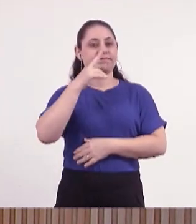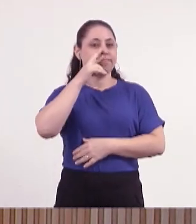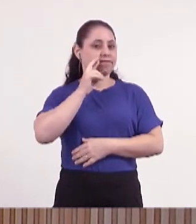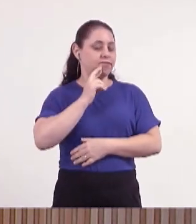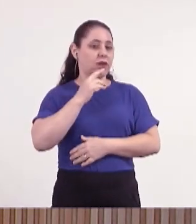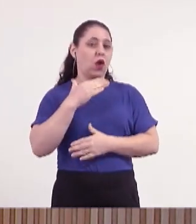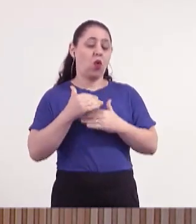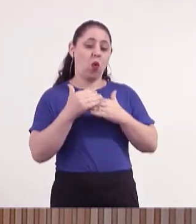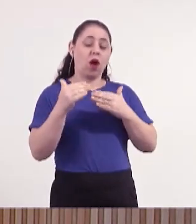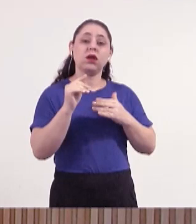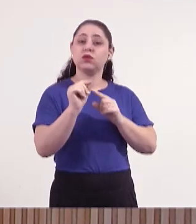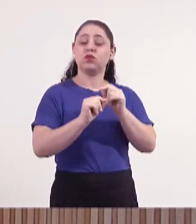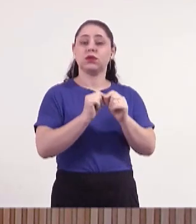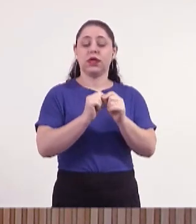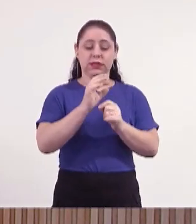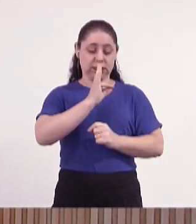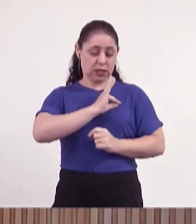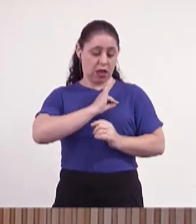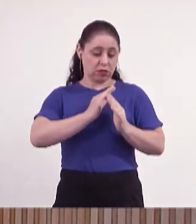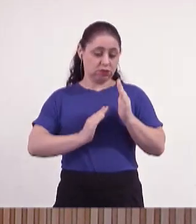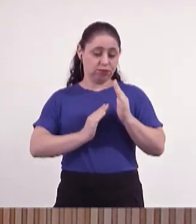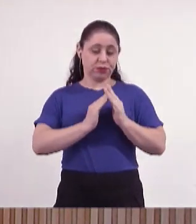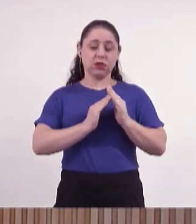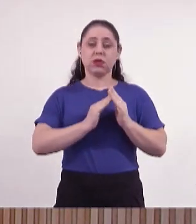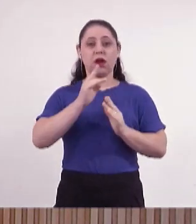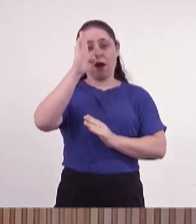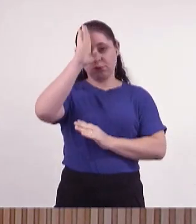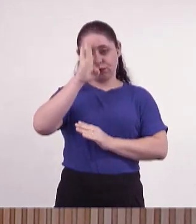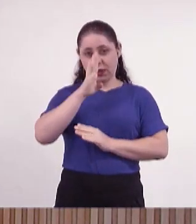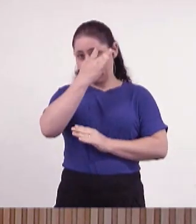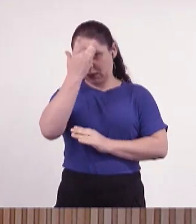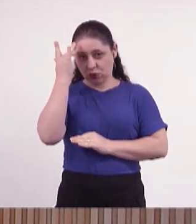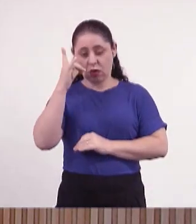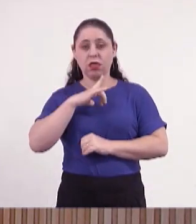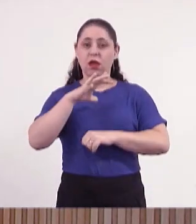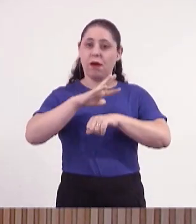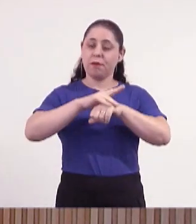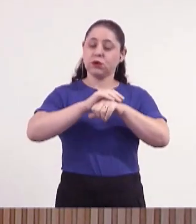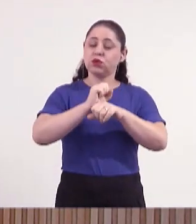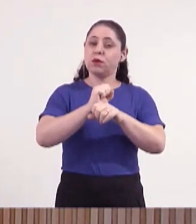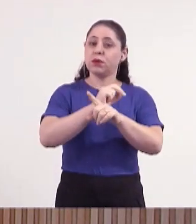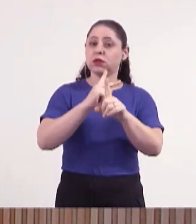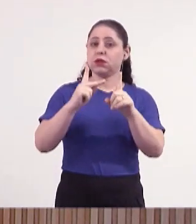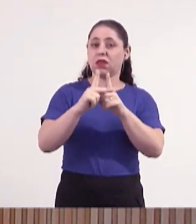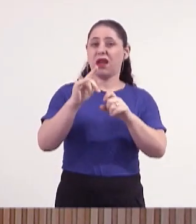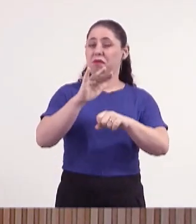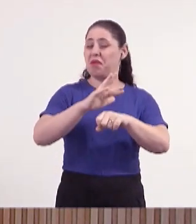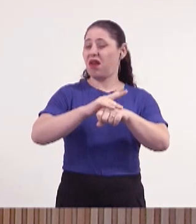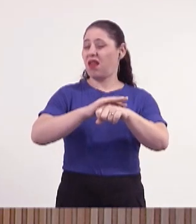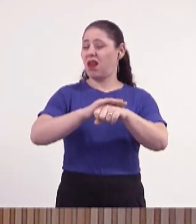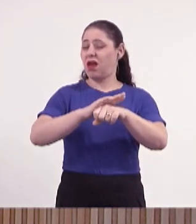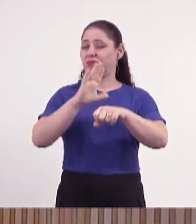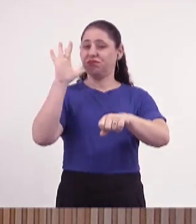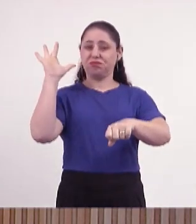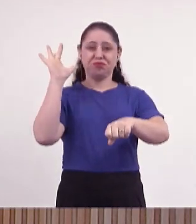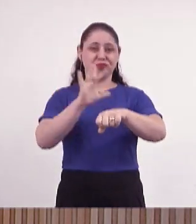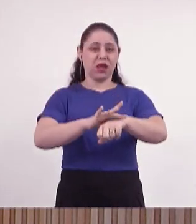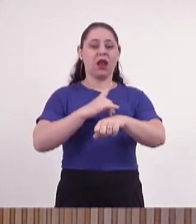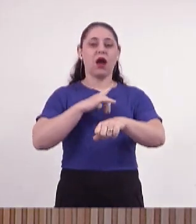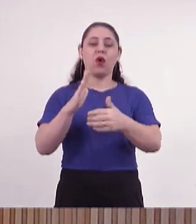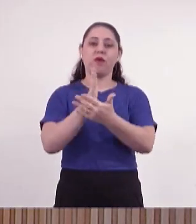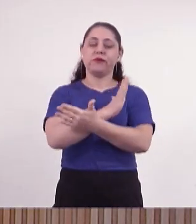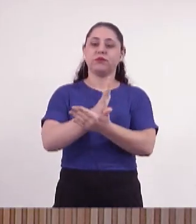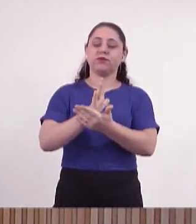Riedel, ela aumenta a faixa de isenção dos servidores aposentados e que estão com doenças incapacitantes, que são